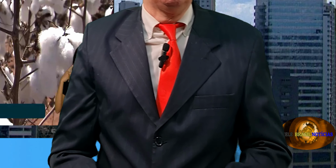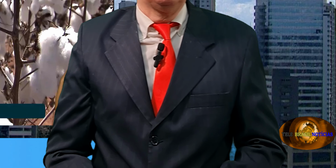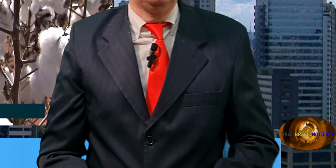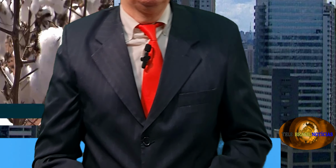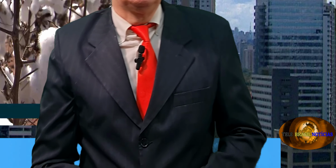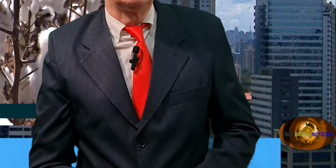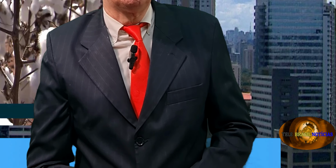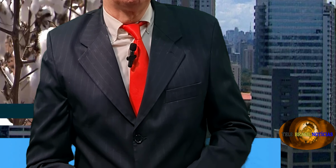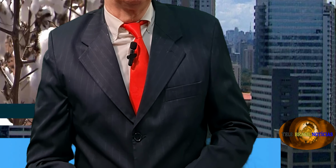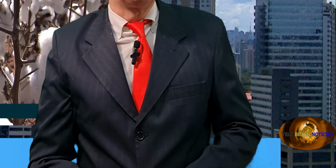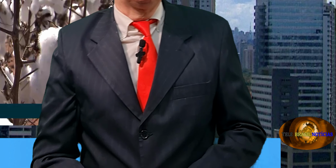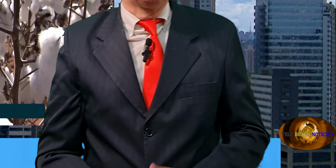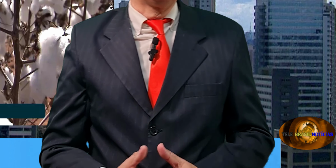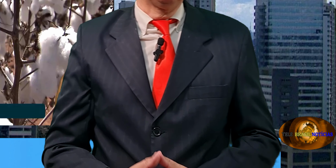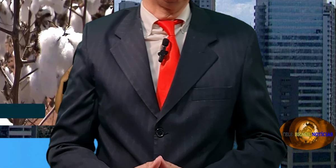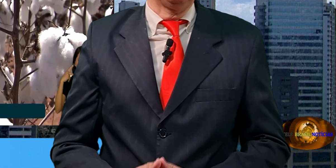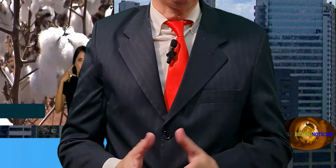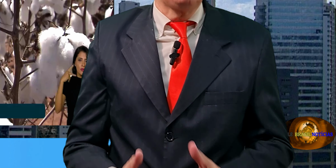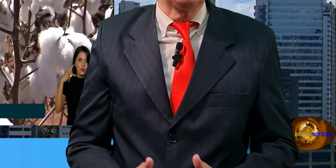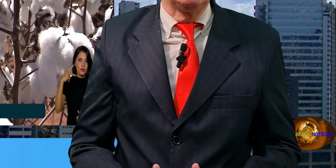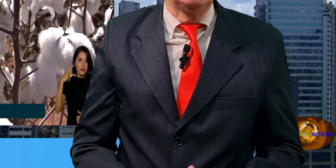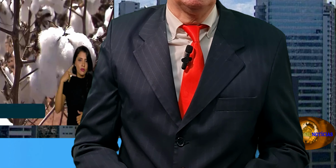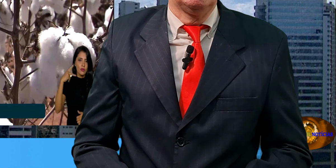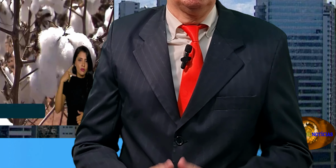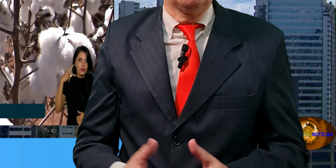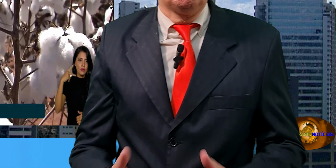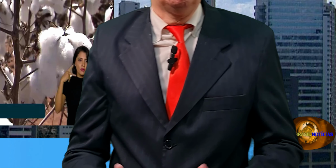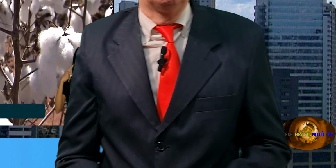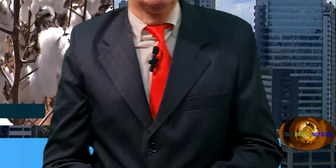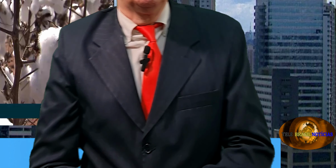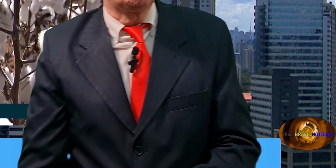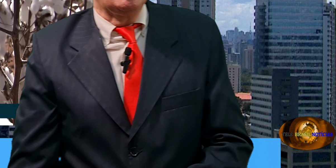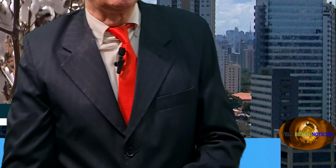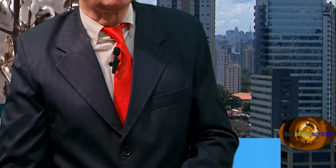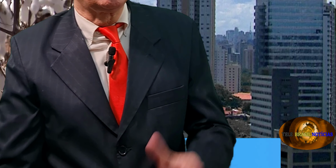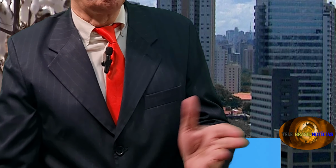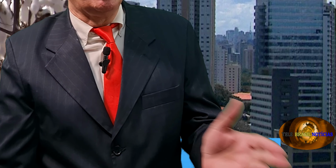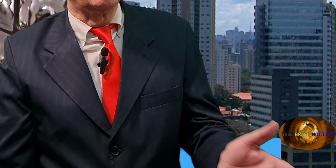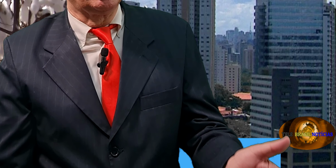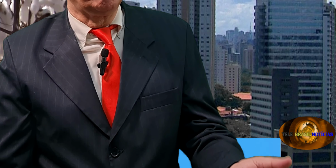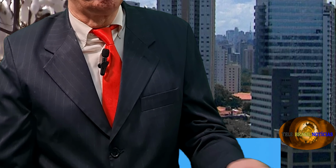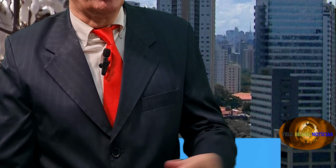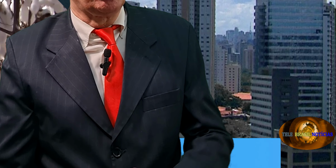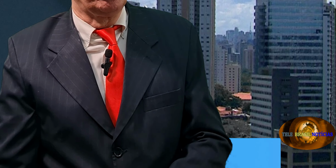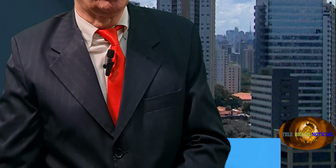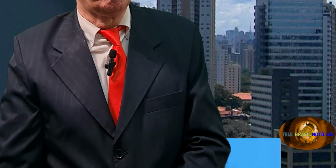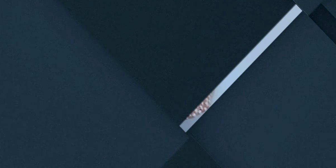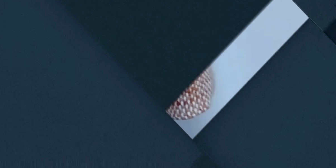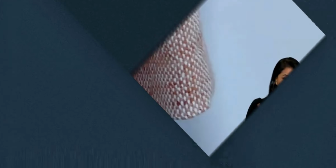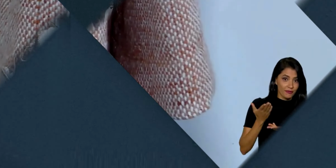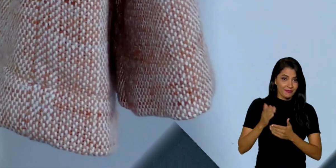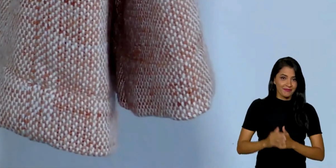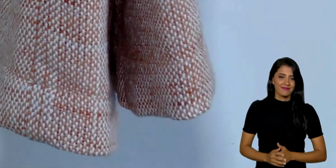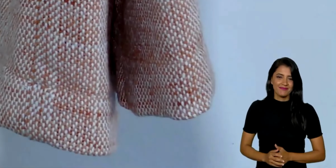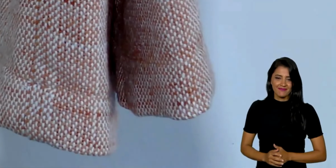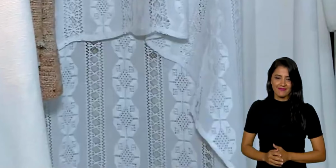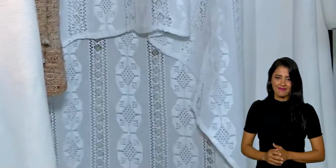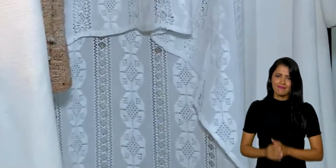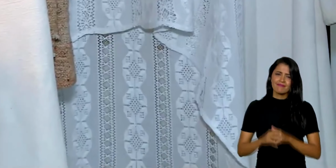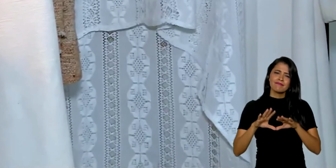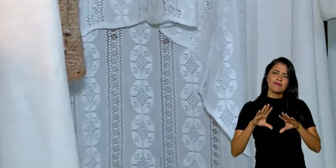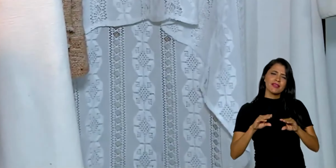internacional, desenvolvida pelo governo em parceria com os países que são países aqui próximos.